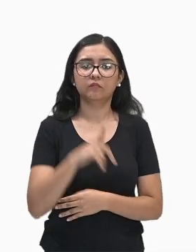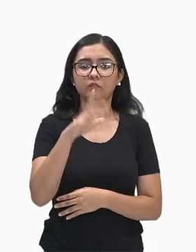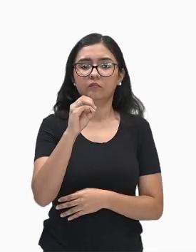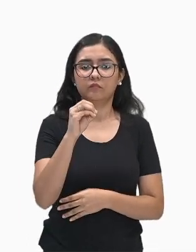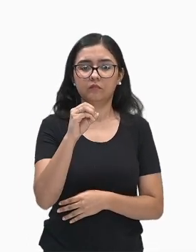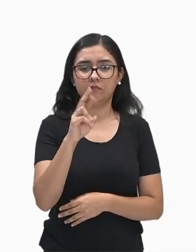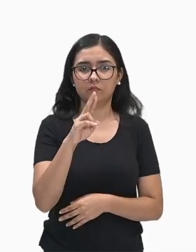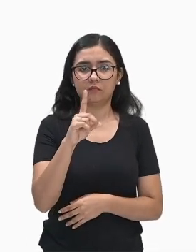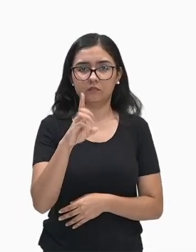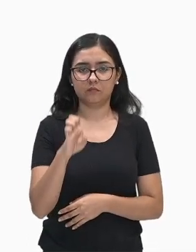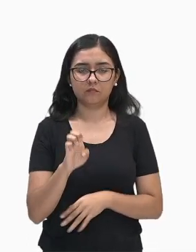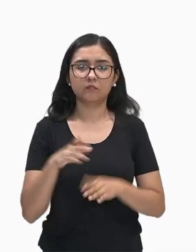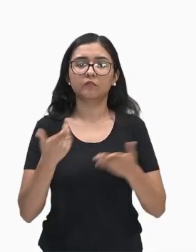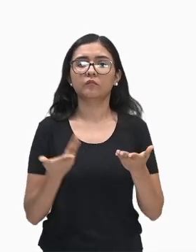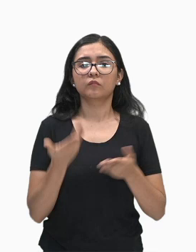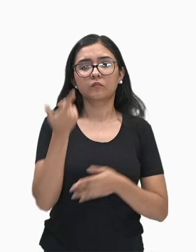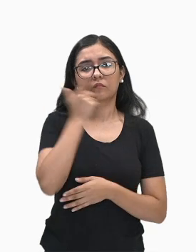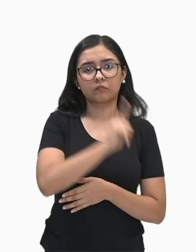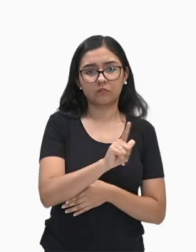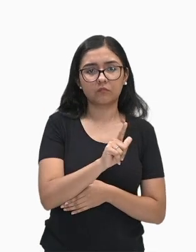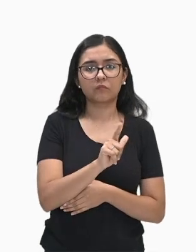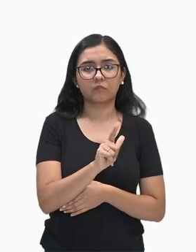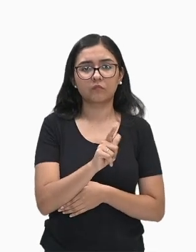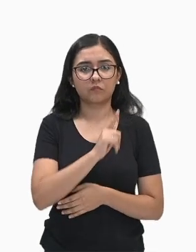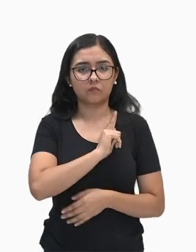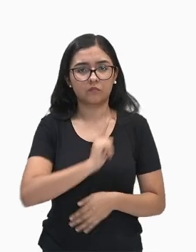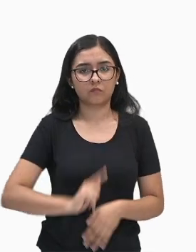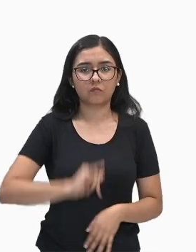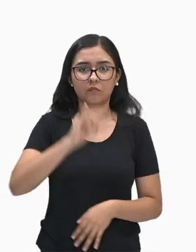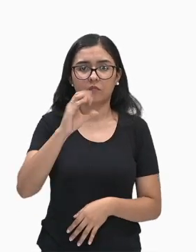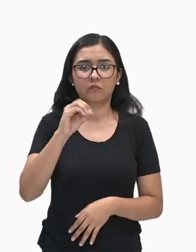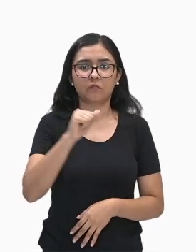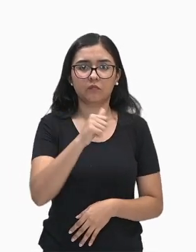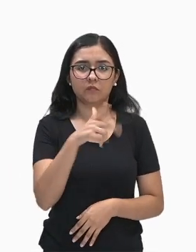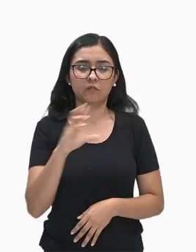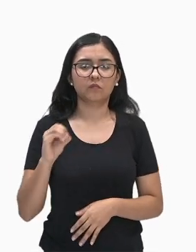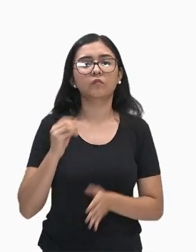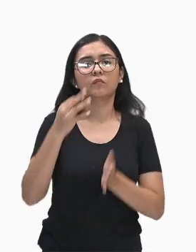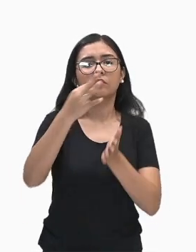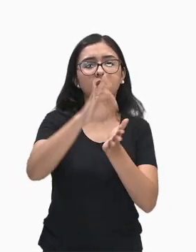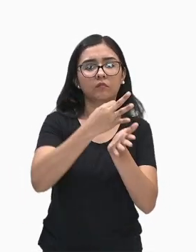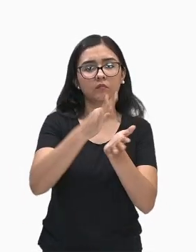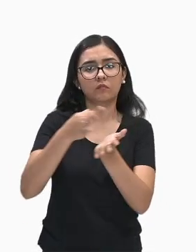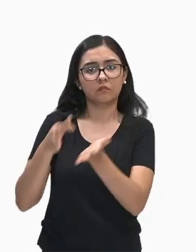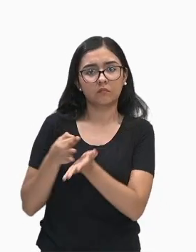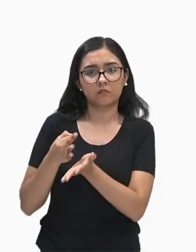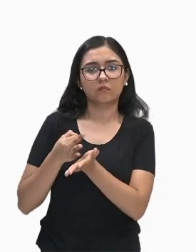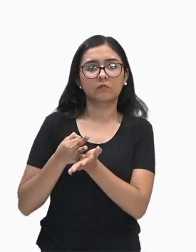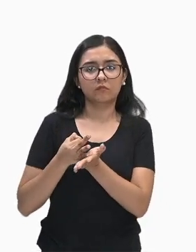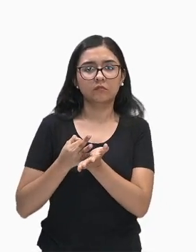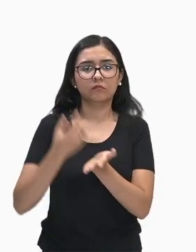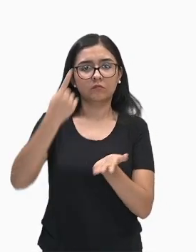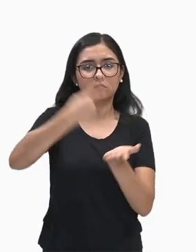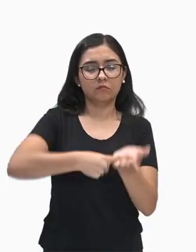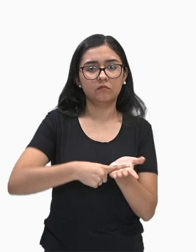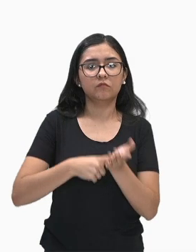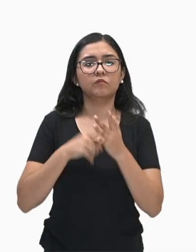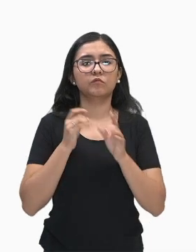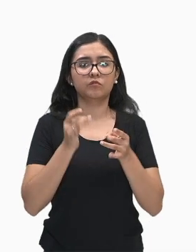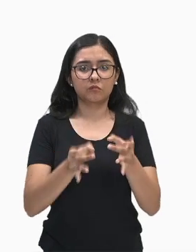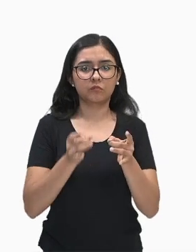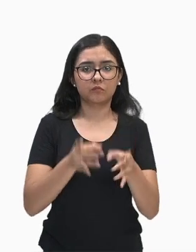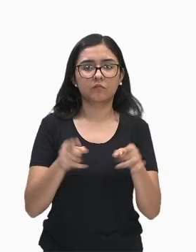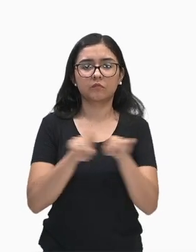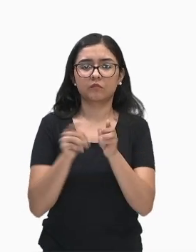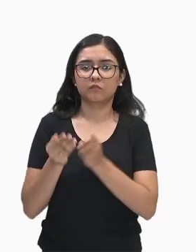ameaça, conseguiu do governo joanino, isto é, do Dom João, as assinaturas do Tratado de Comércio e Navegação e o Tratado